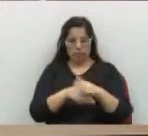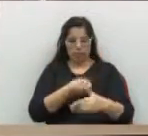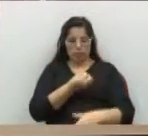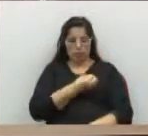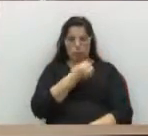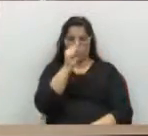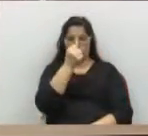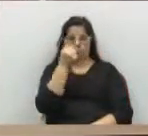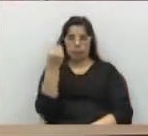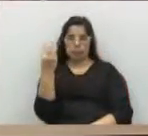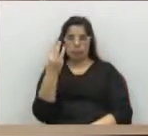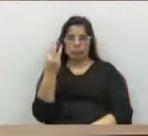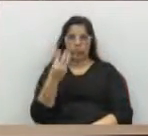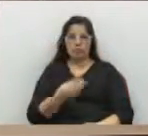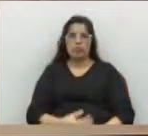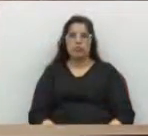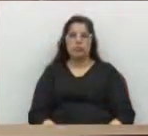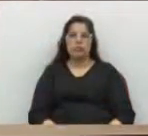às comissões.